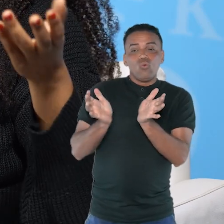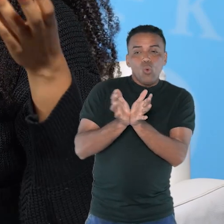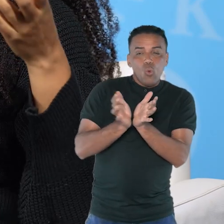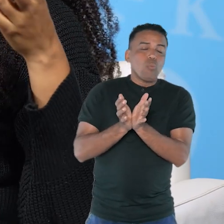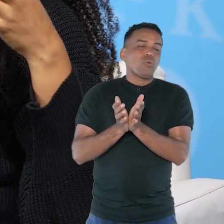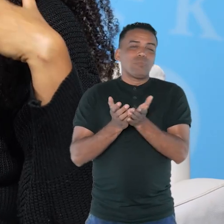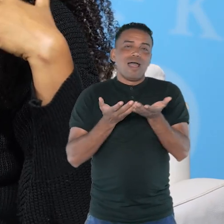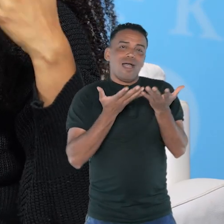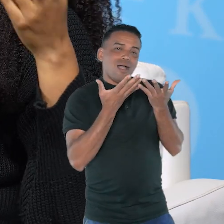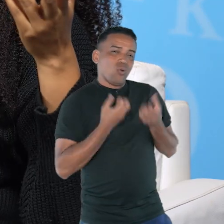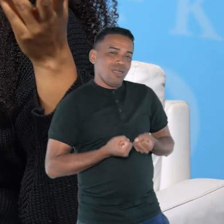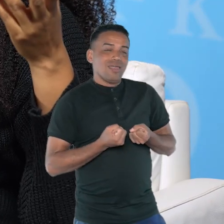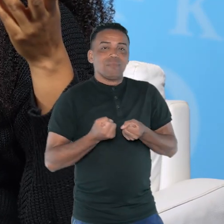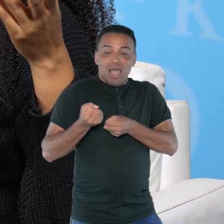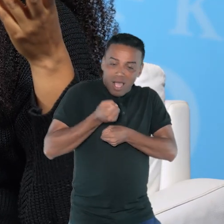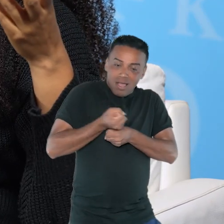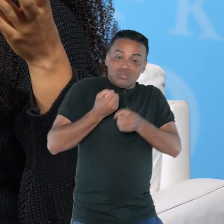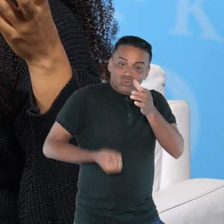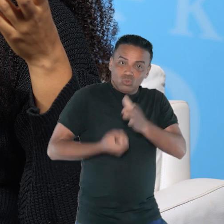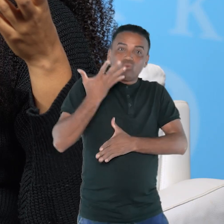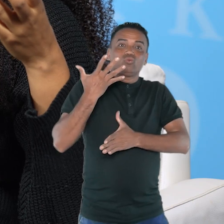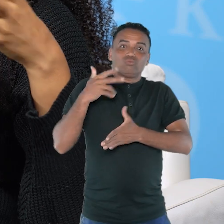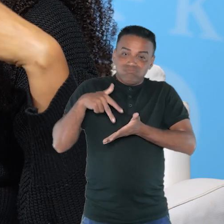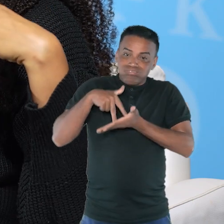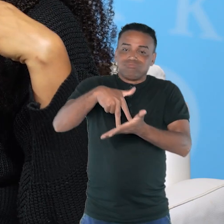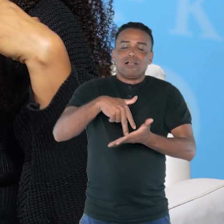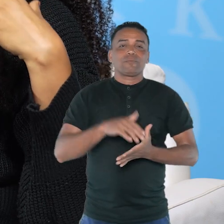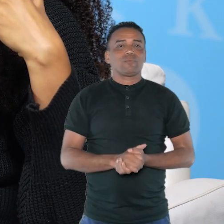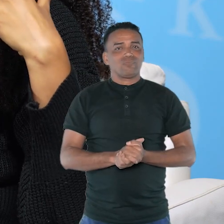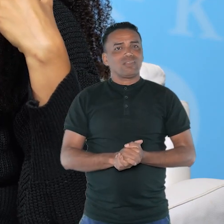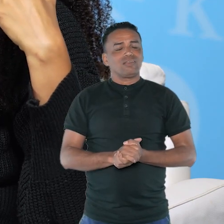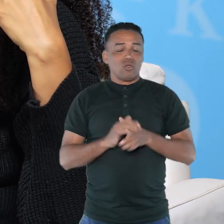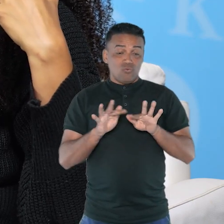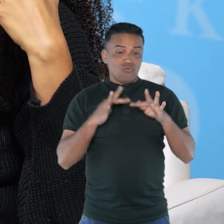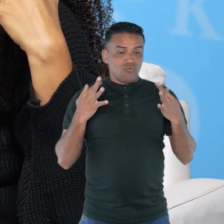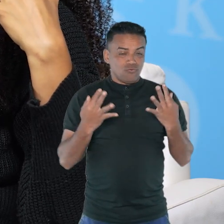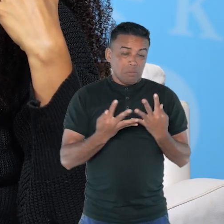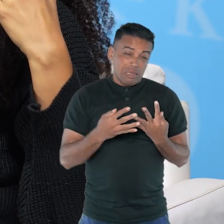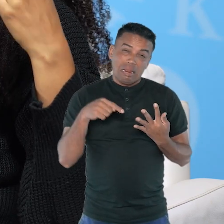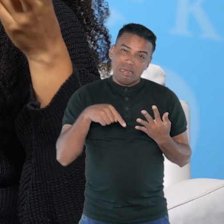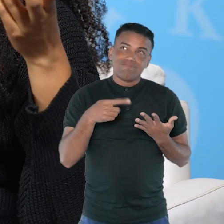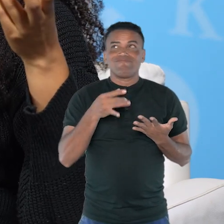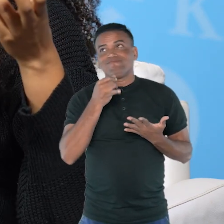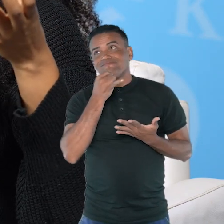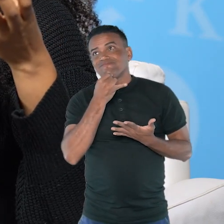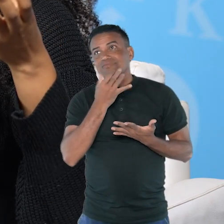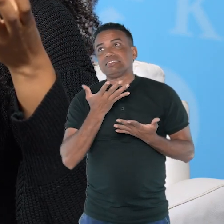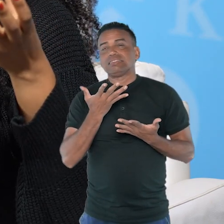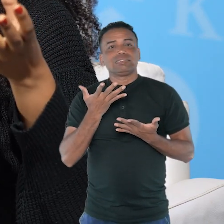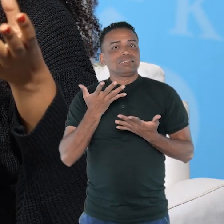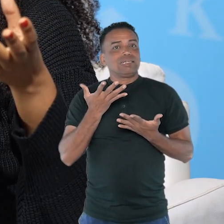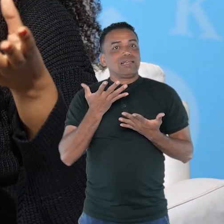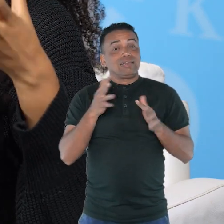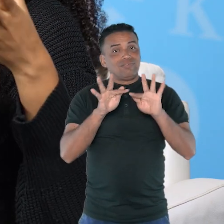junto. E também eu acho que ter vindo de uma família que, apesar de